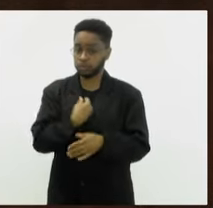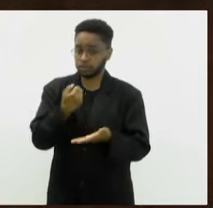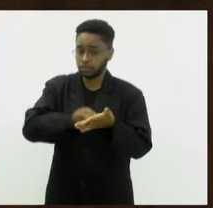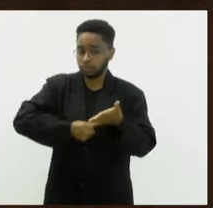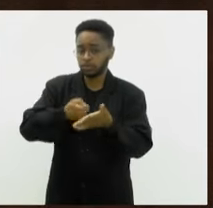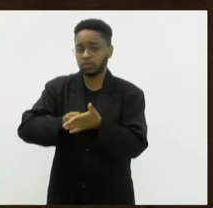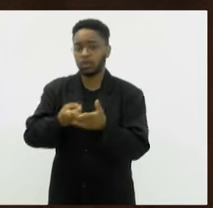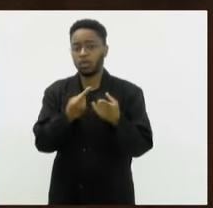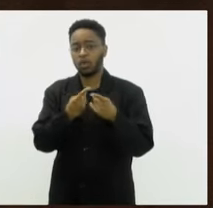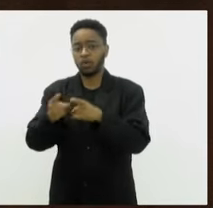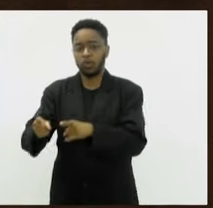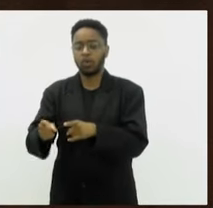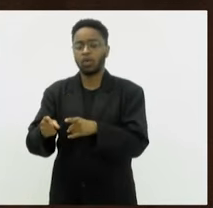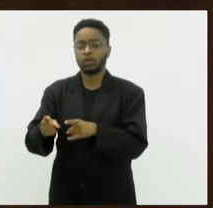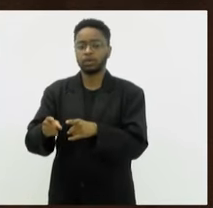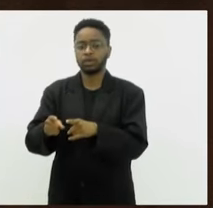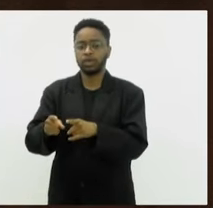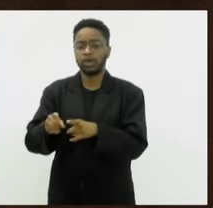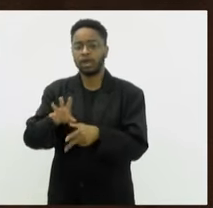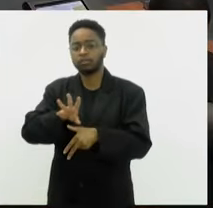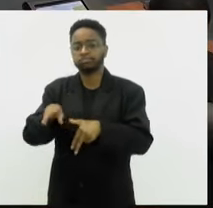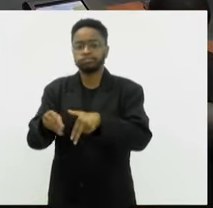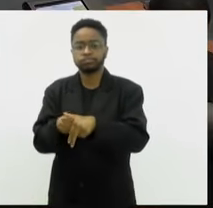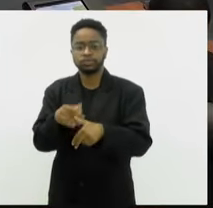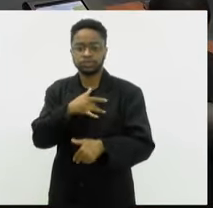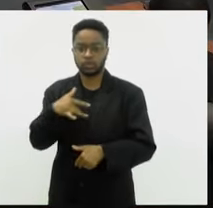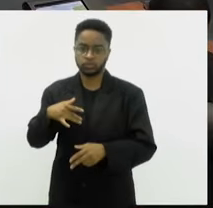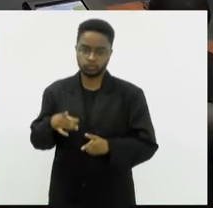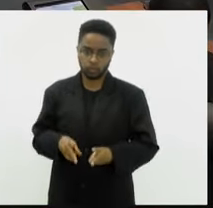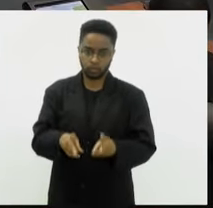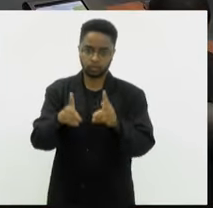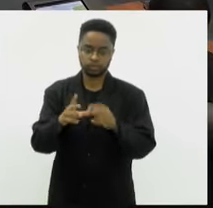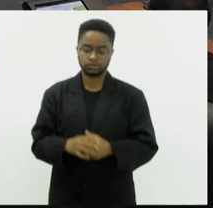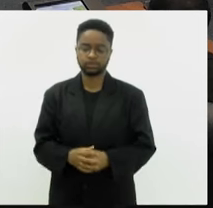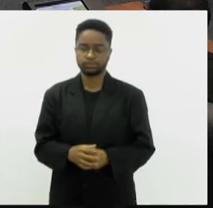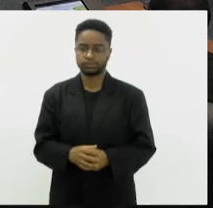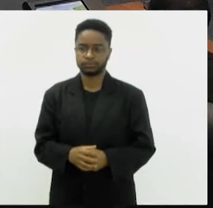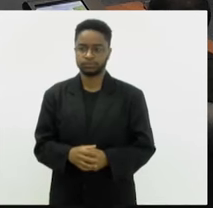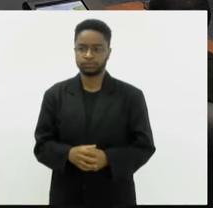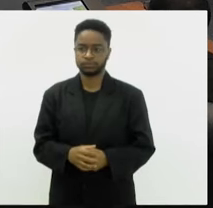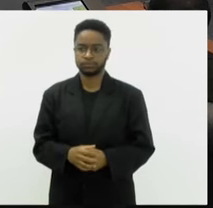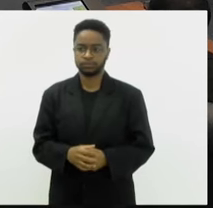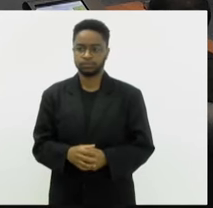a máfia da saúde vai continuar. Muito obrigado, presidente. Obrigado. Deputado Rosenberg, por favor.